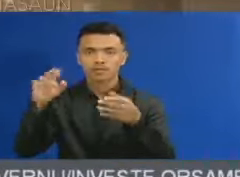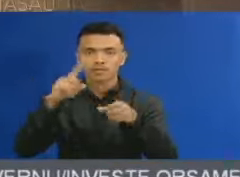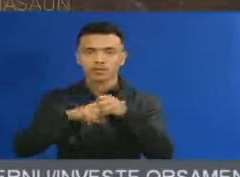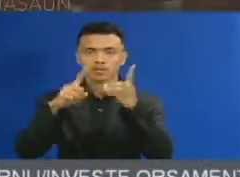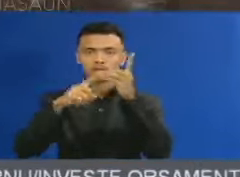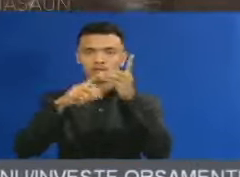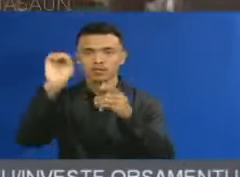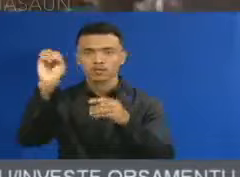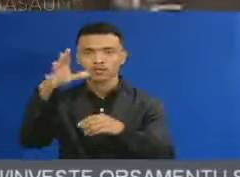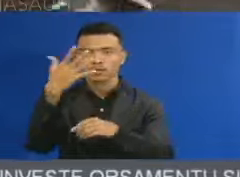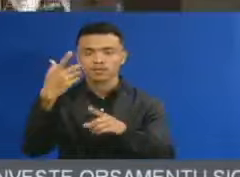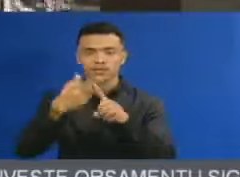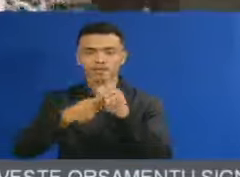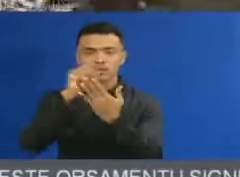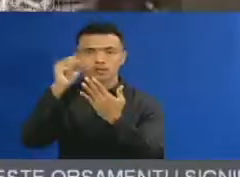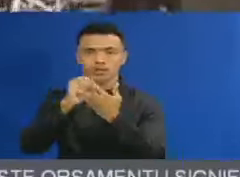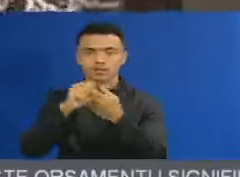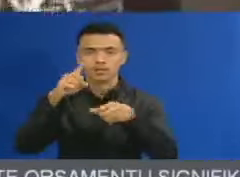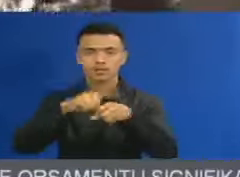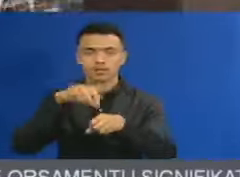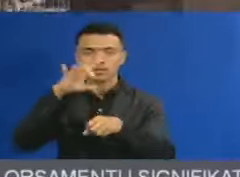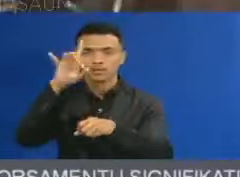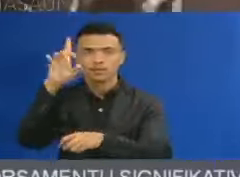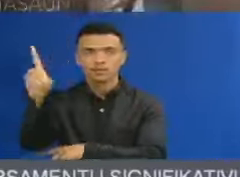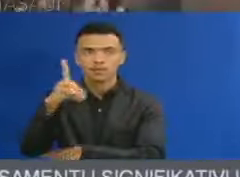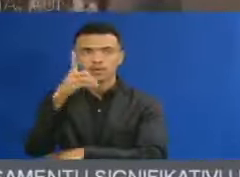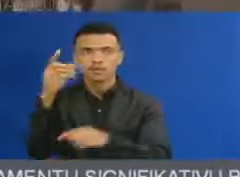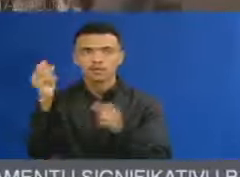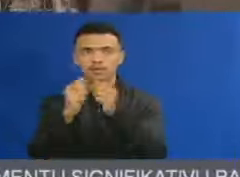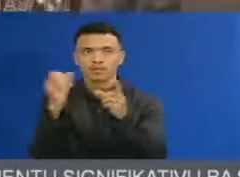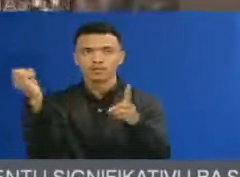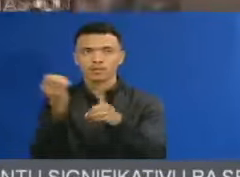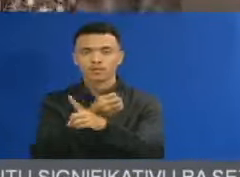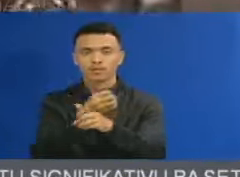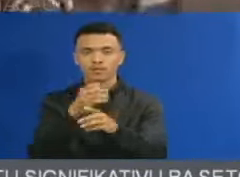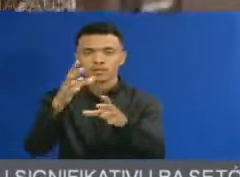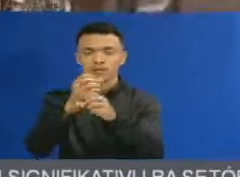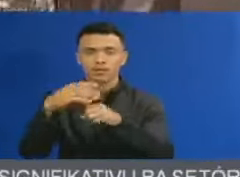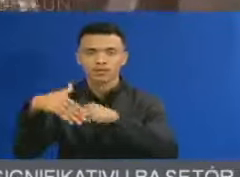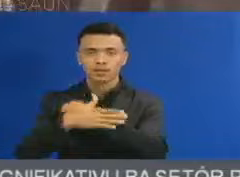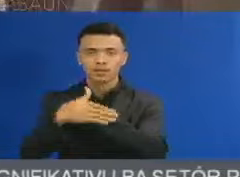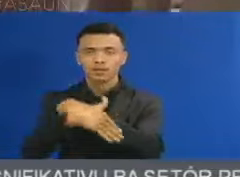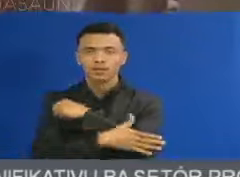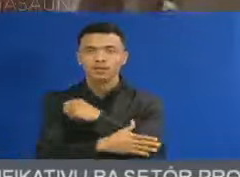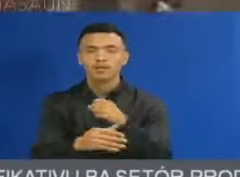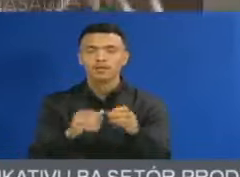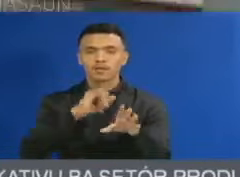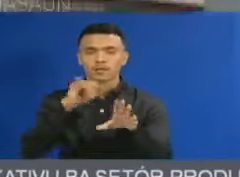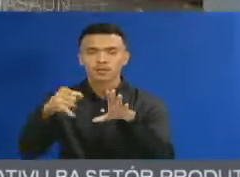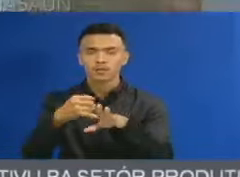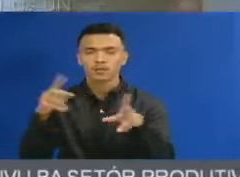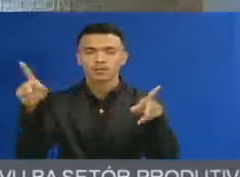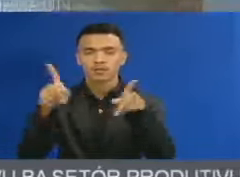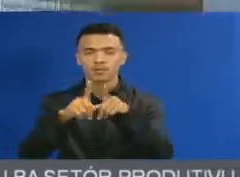resten lima fulan setembro, mais ou menos tuku walu dader. O objetivo bakail ikan iha lagoa Hasanfong, neve lokaliza